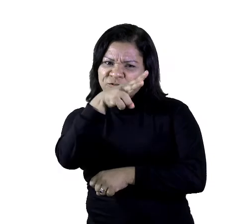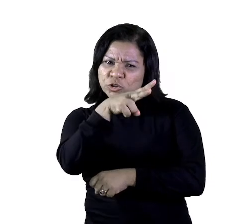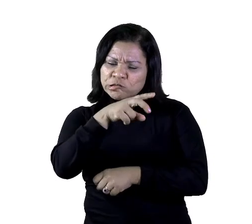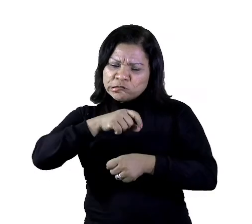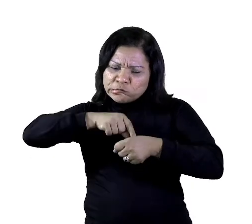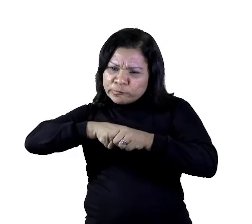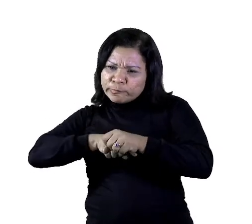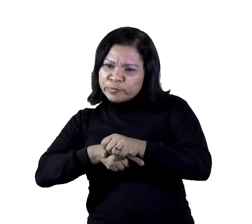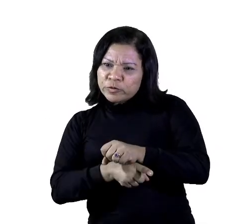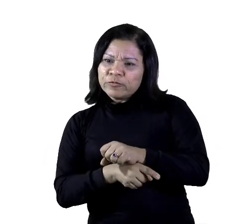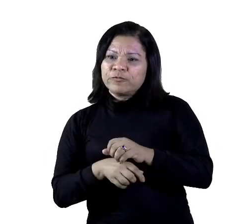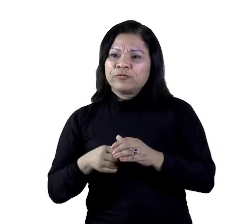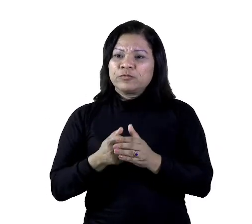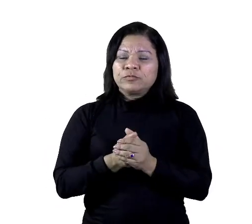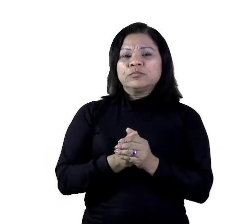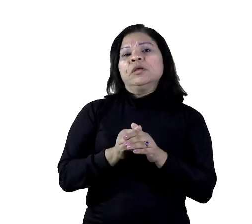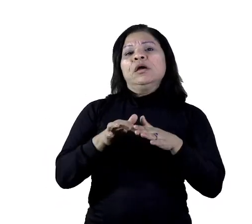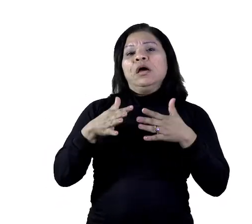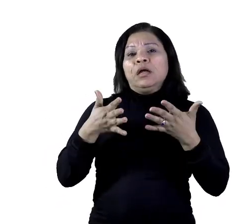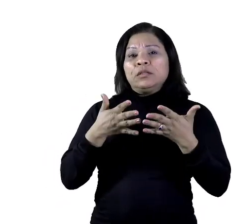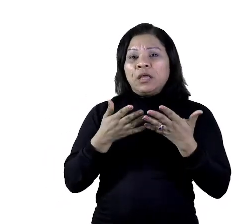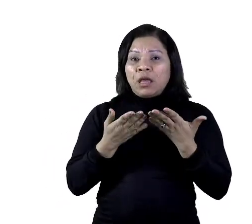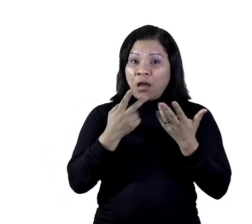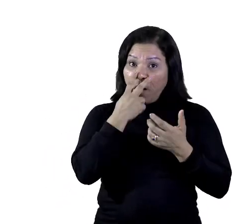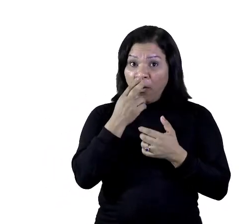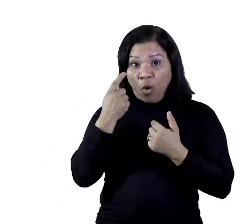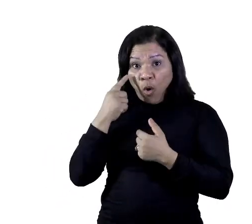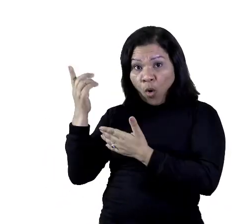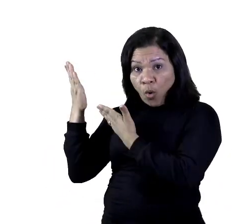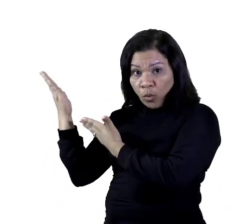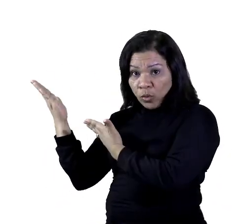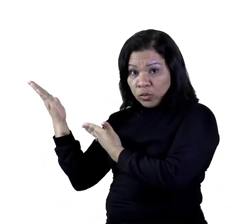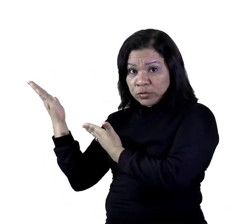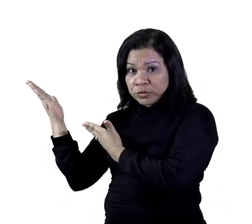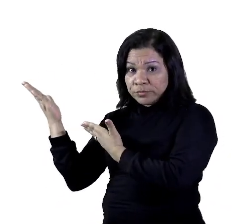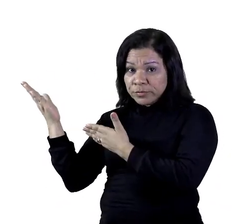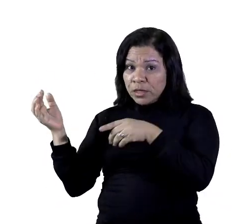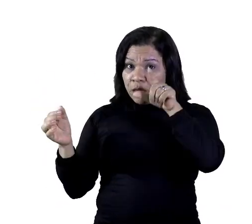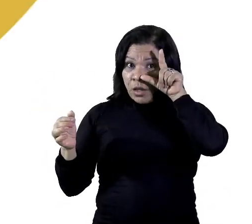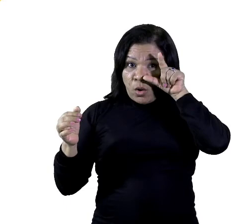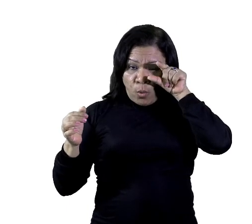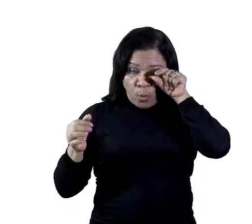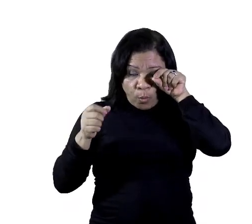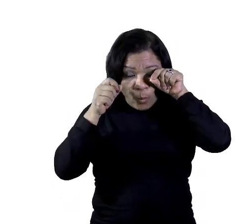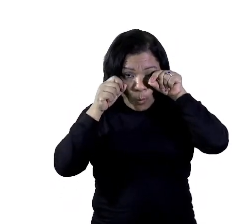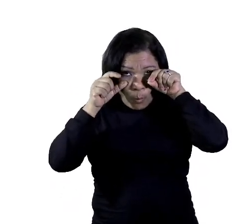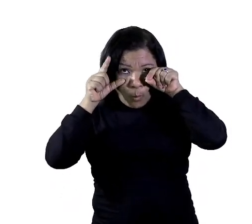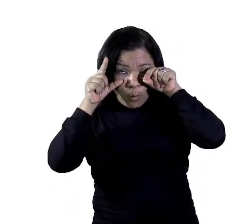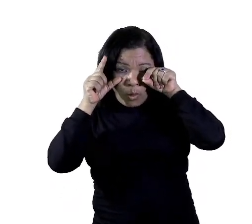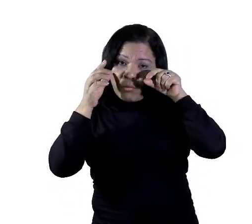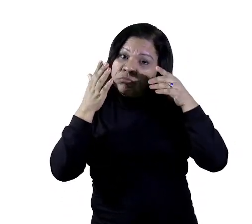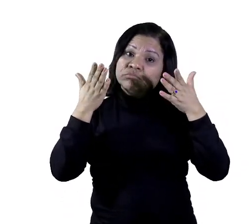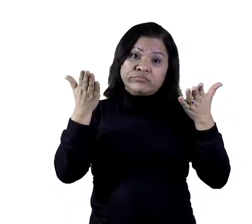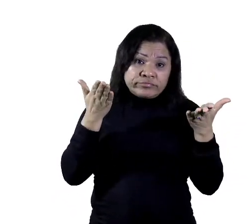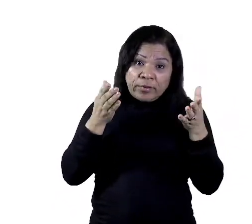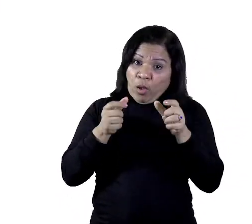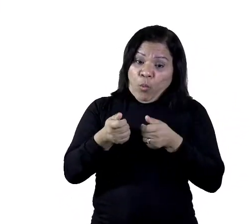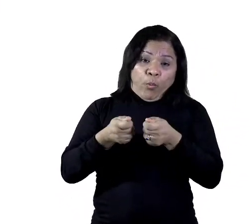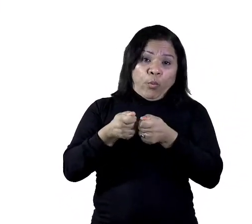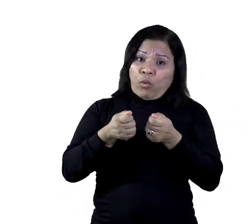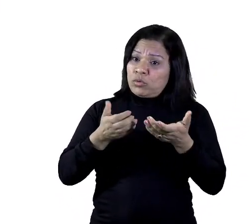dessa musculatura, não que ele vai ficar com o olho fechado para sempre, tá? A fotografia está aí na imagem de